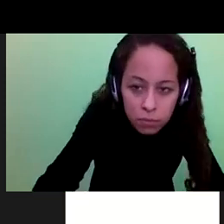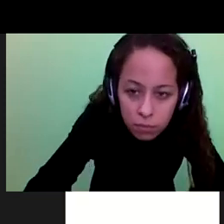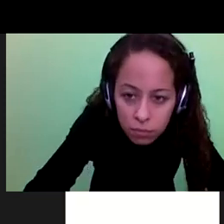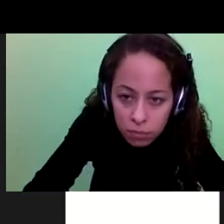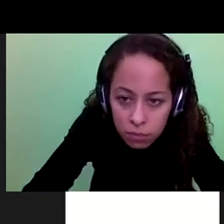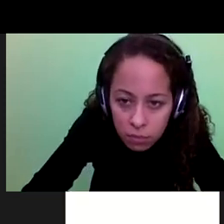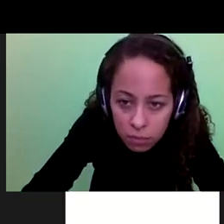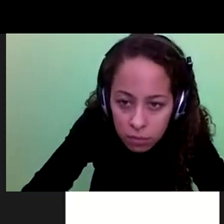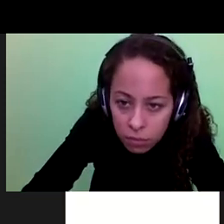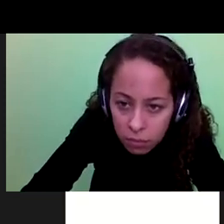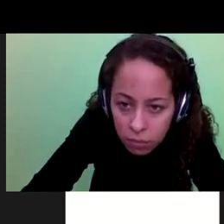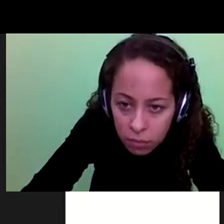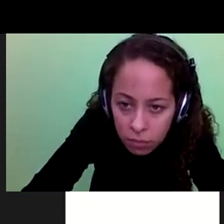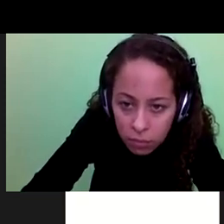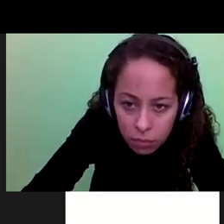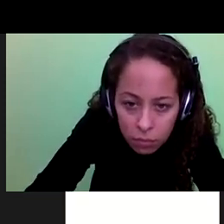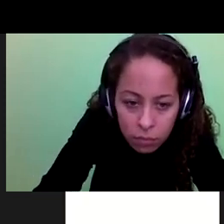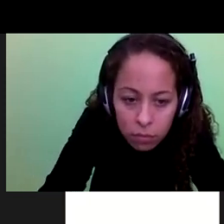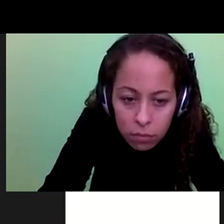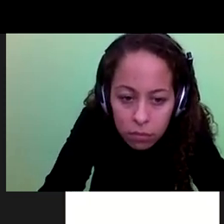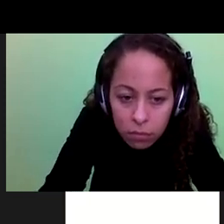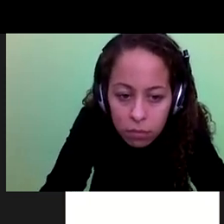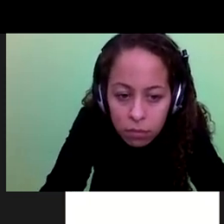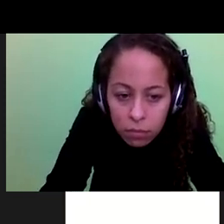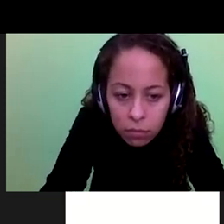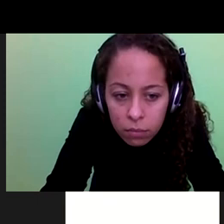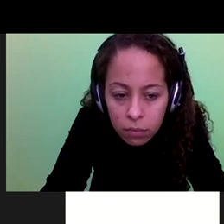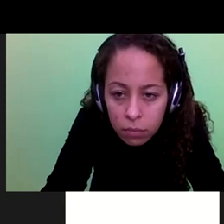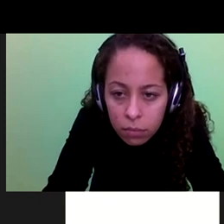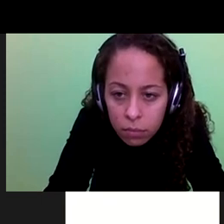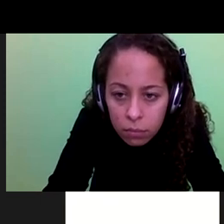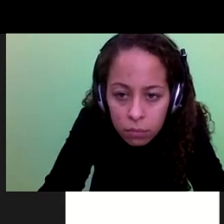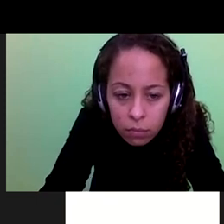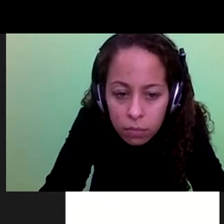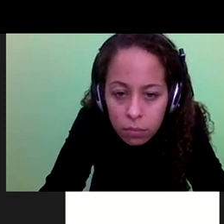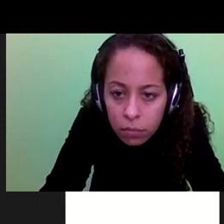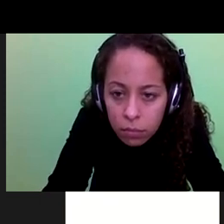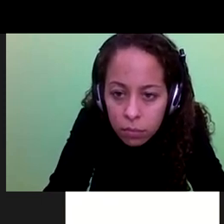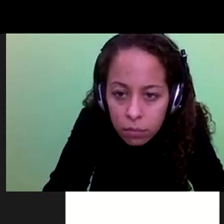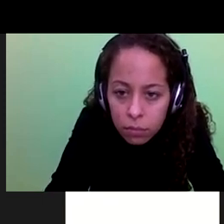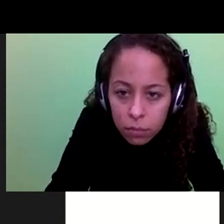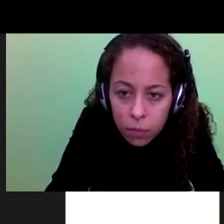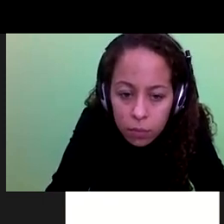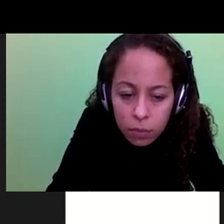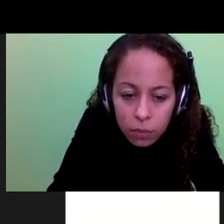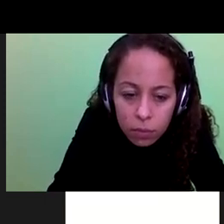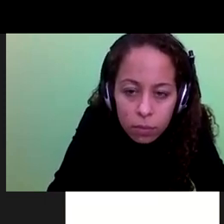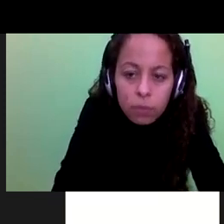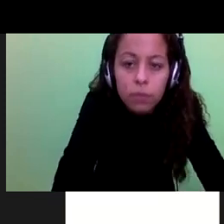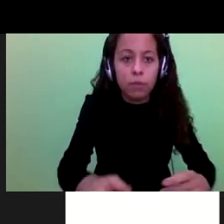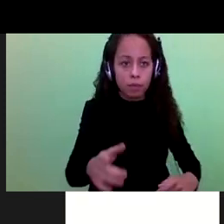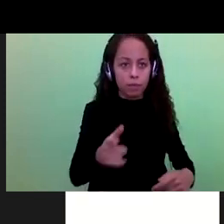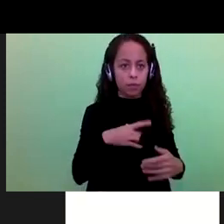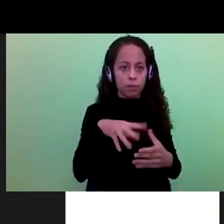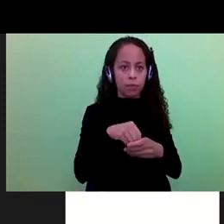é a mesma. Pensar uma situação problema e pensar de maneira integrada a resolução